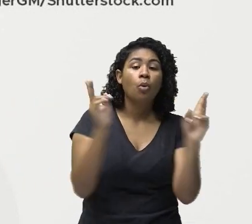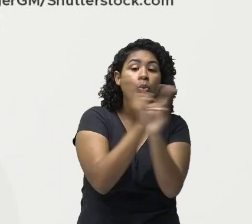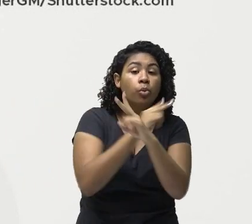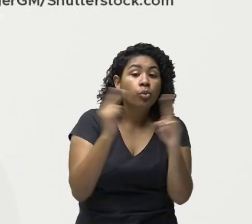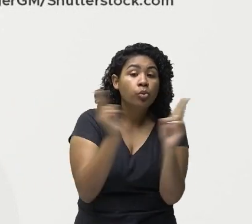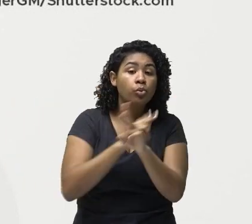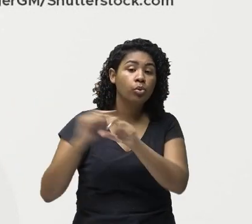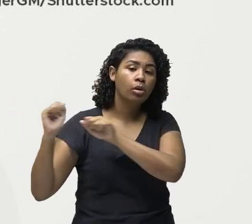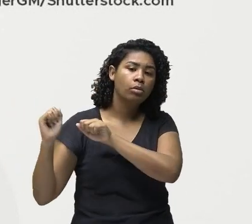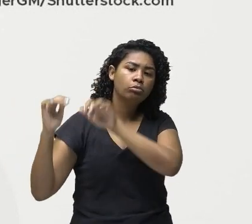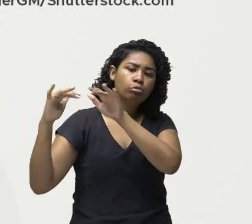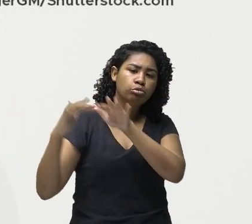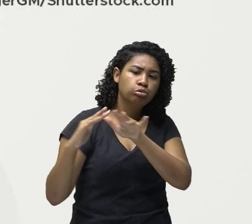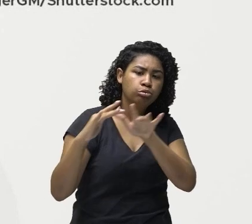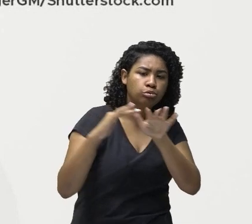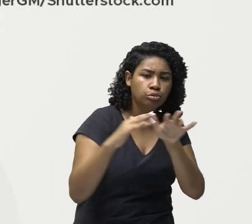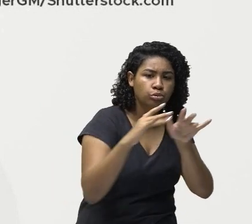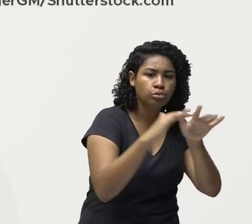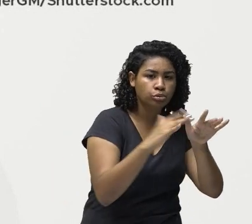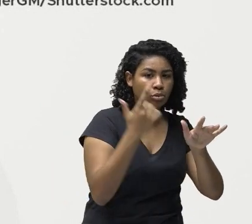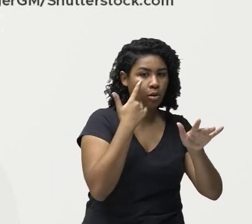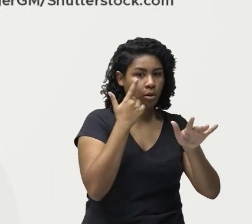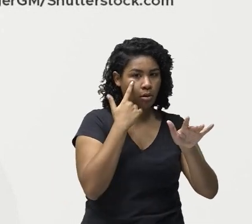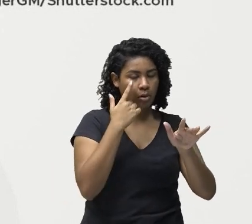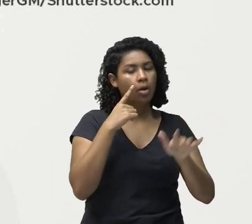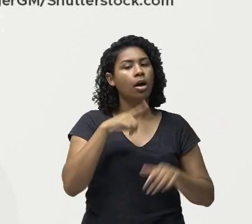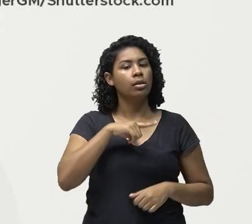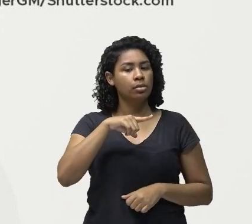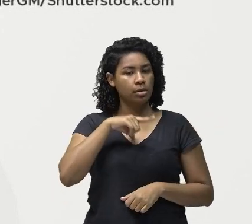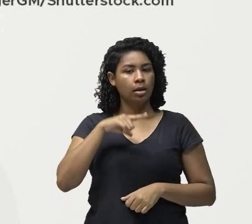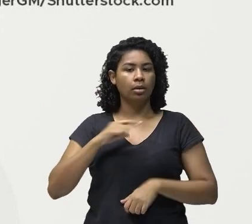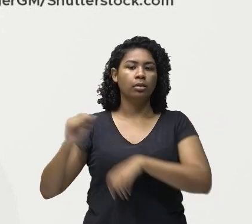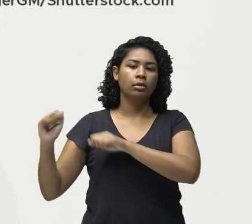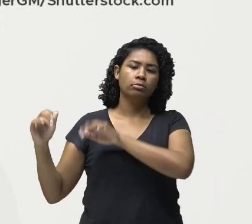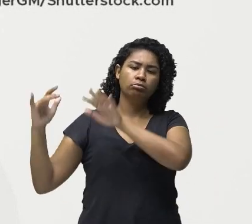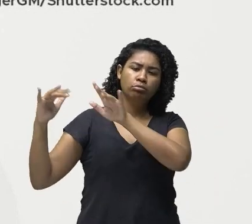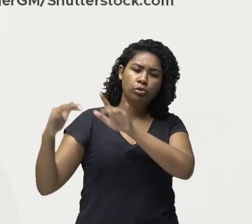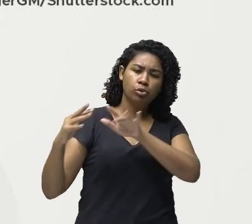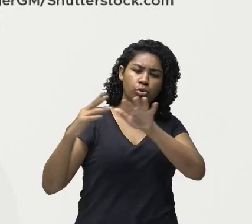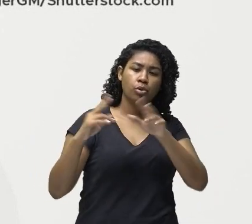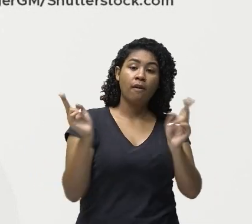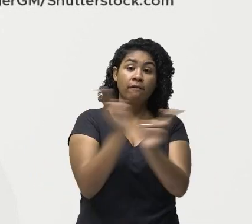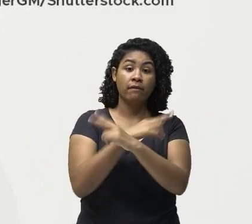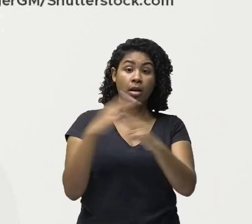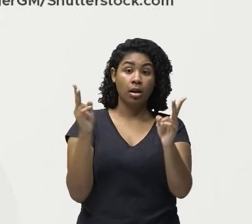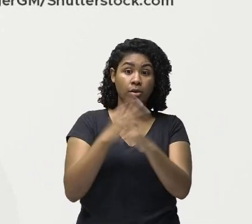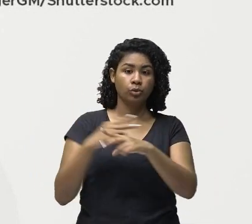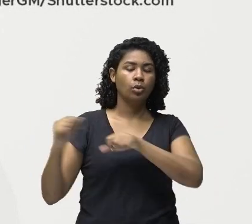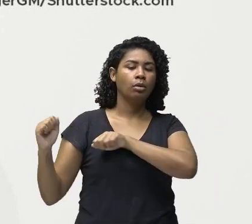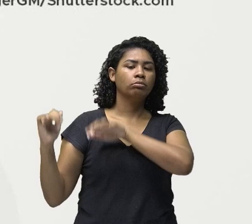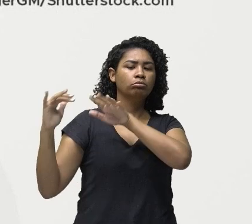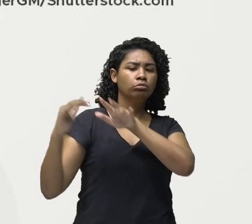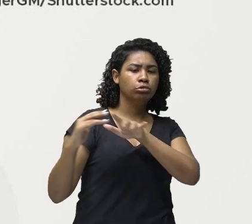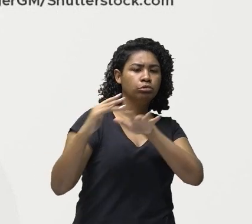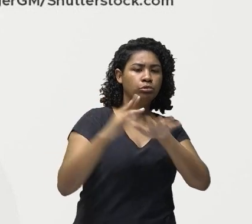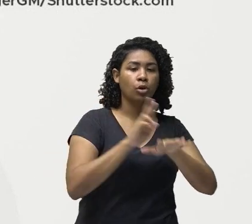ele vem de forma horizontal, de forma geral, isso é caracterizado como vento. E